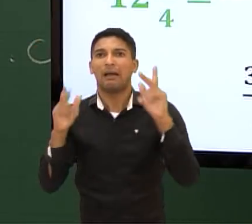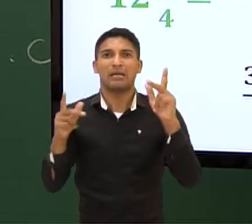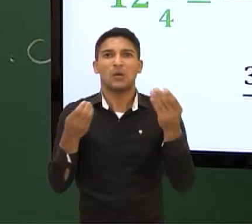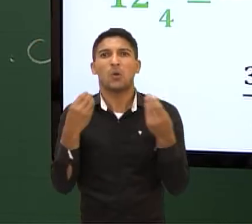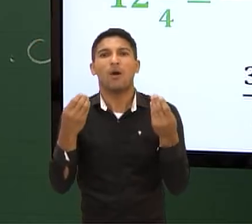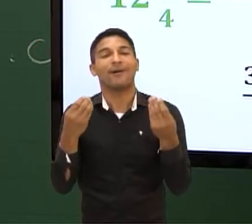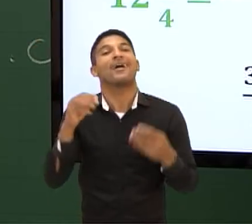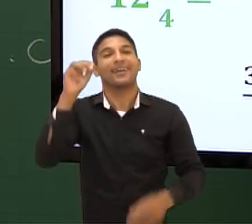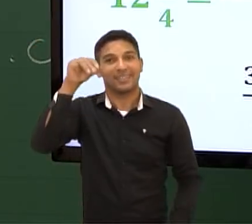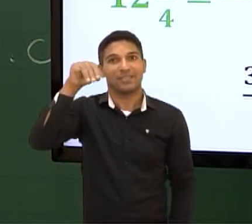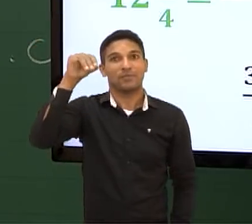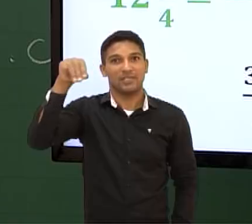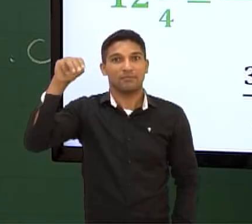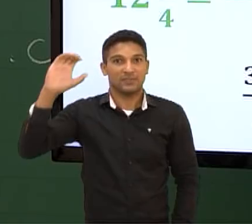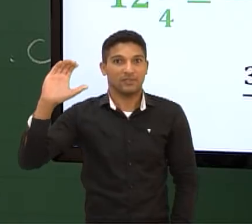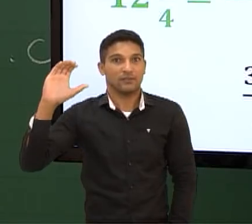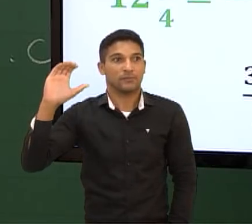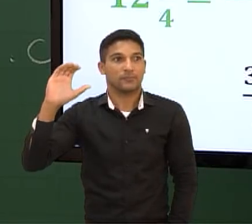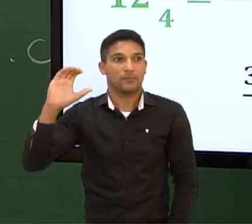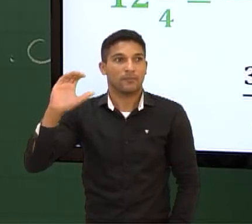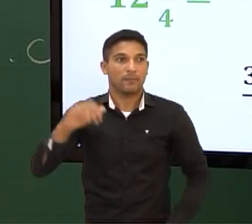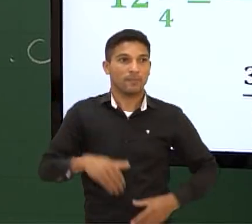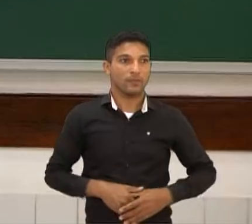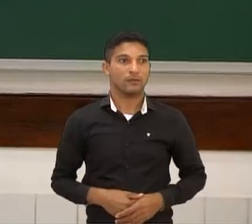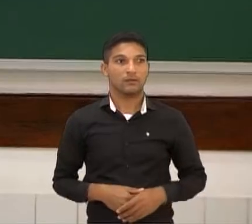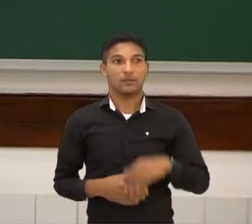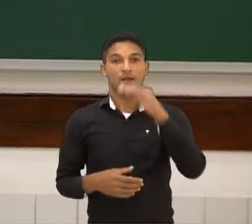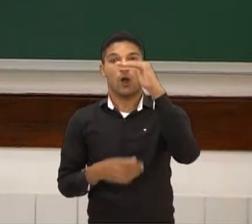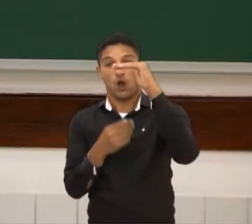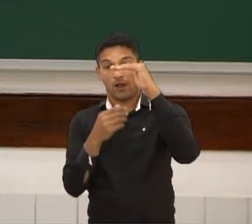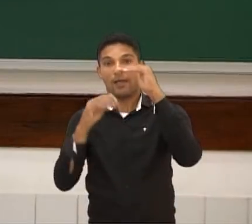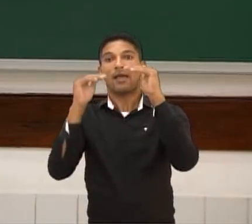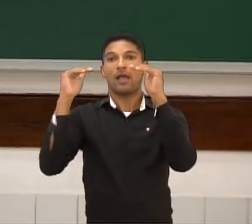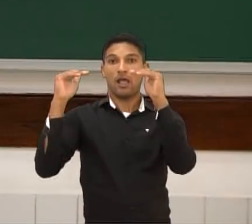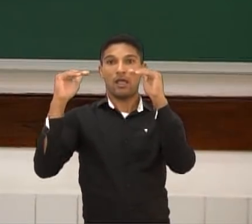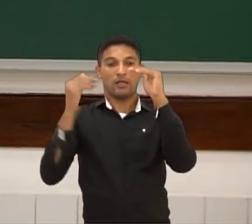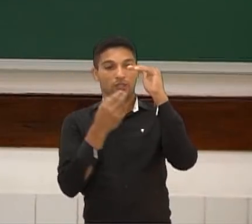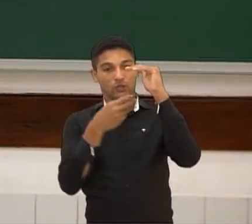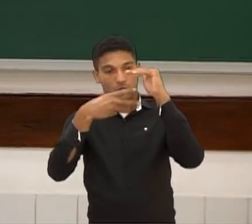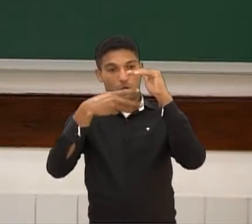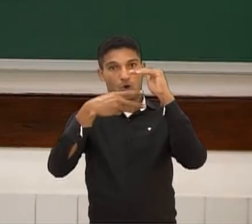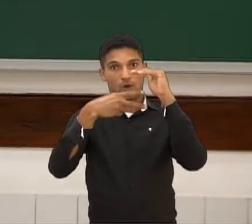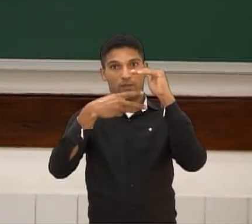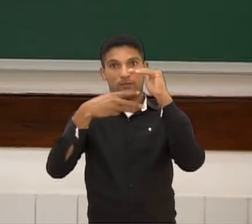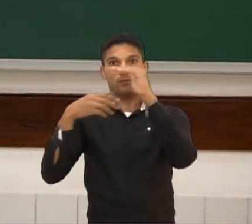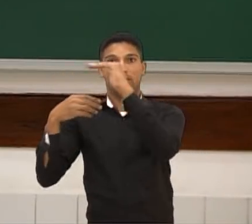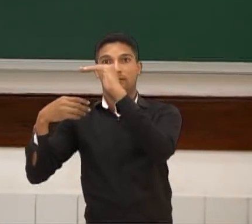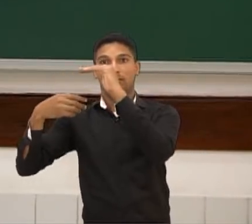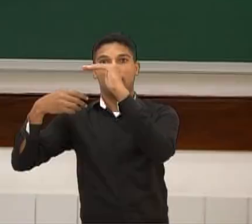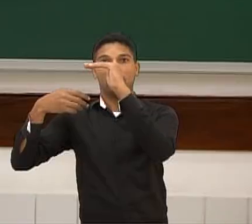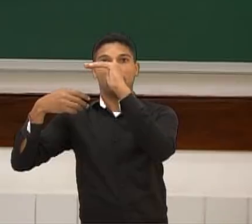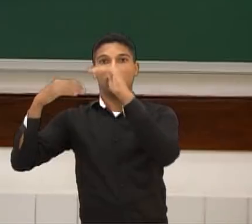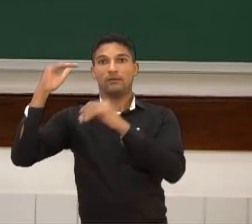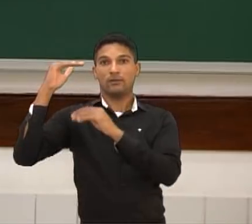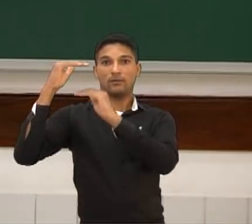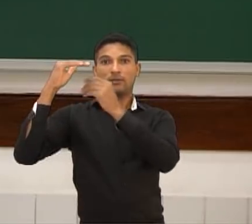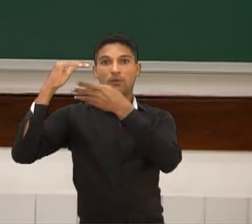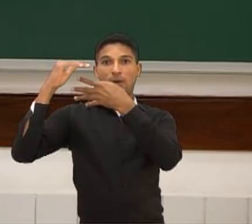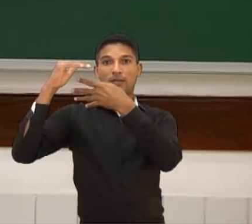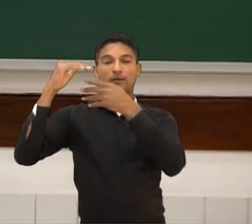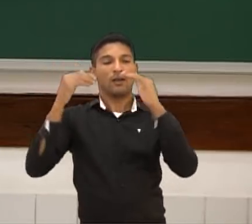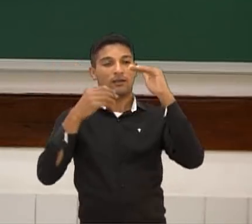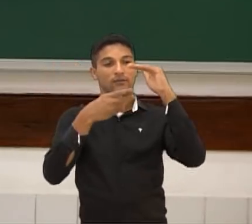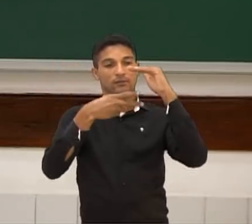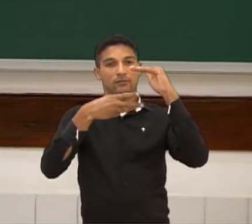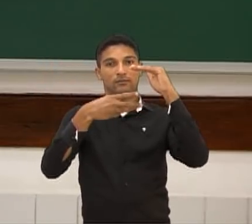MMC. Lembram lá? Entre quem o MMC? Entre 2 e entre o 4. Isso mesmo. Lembrando que